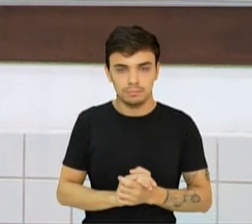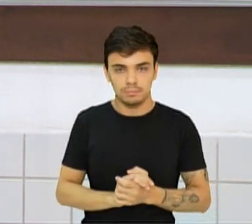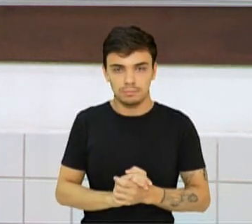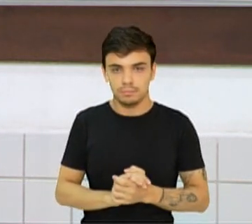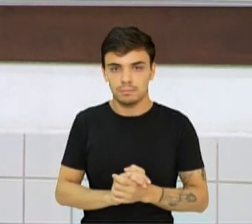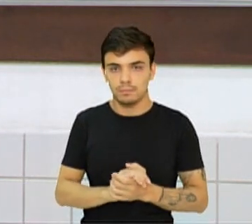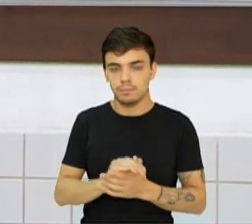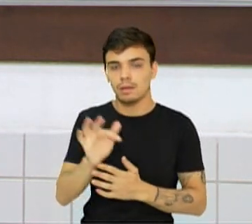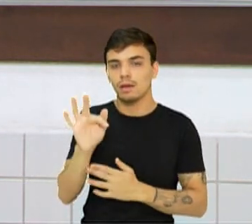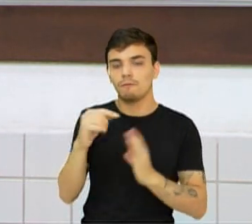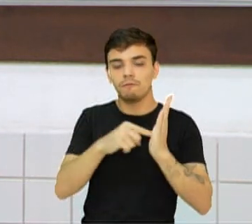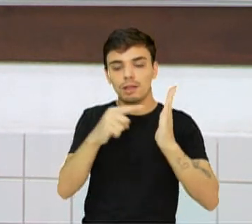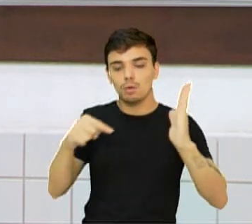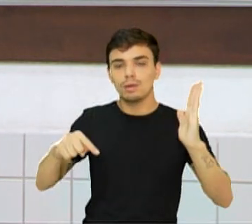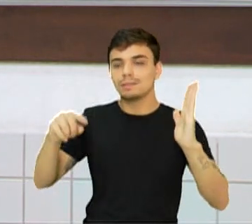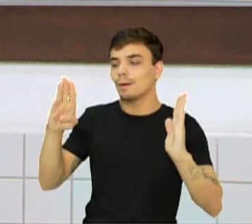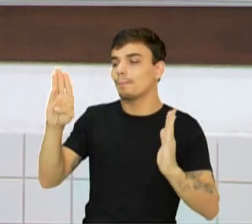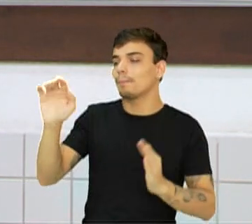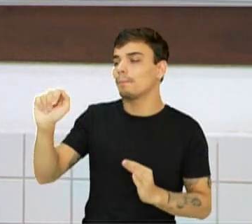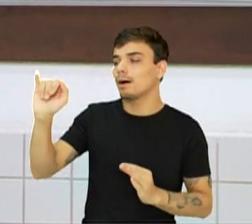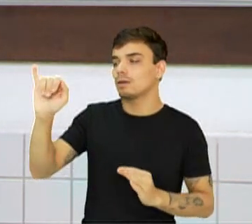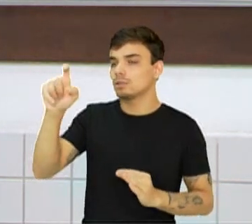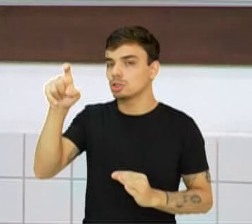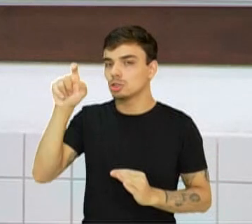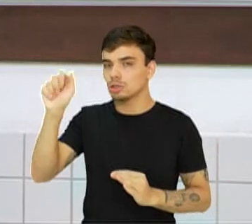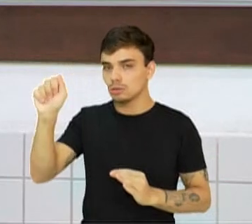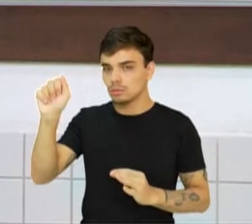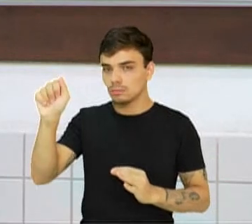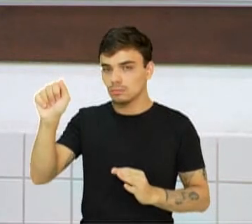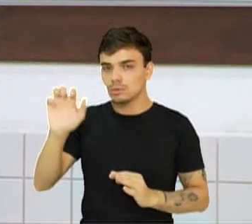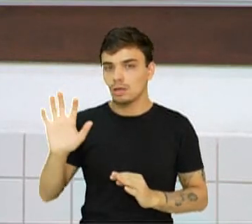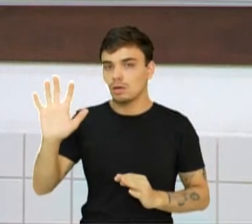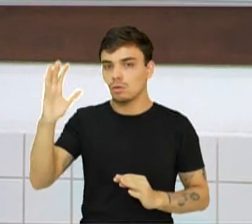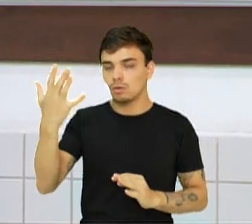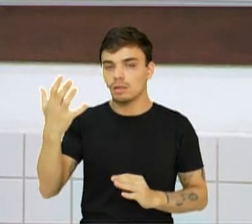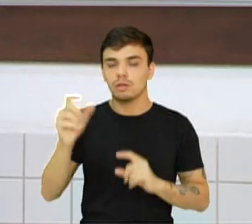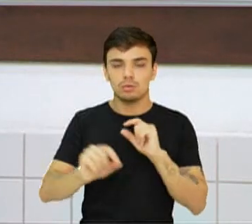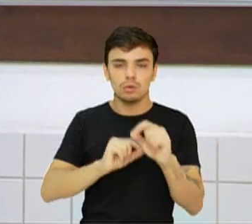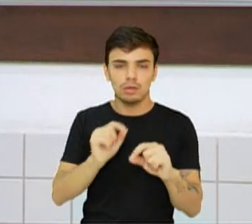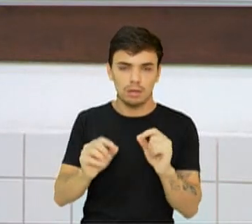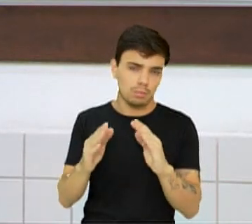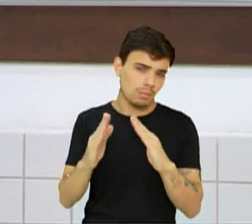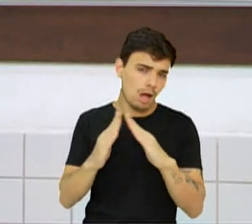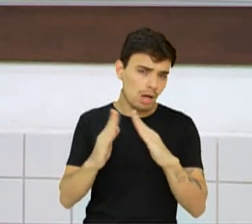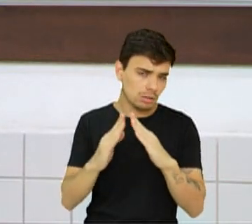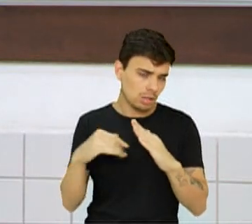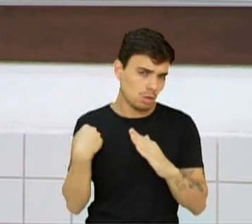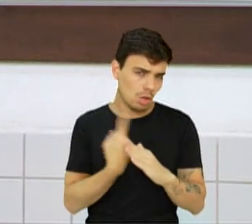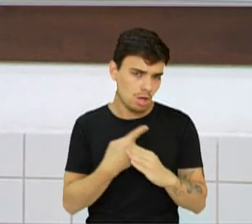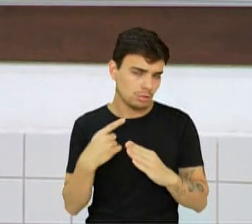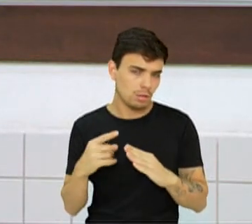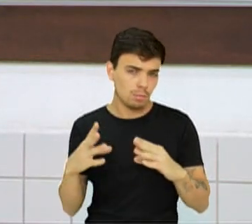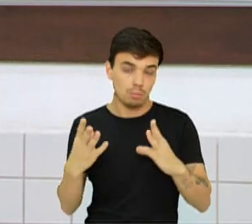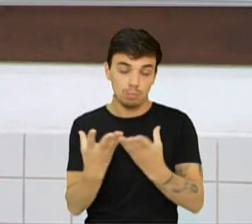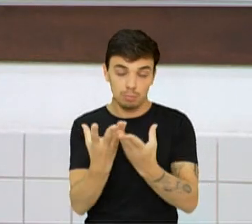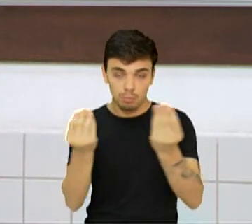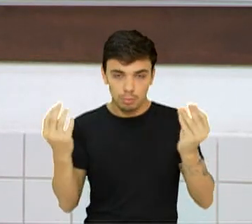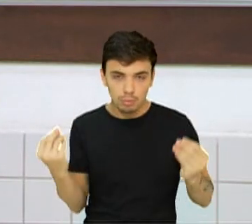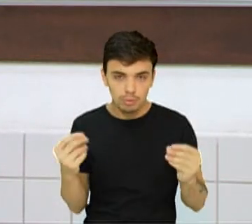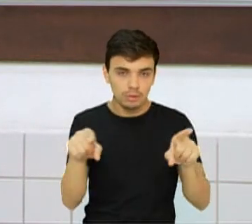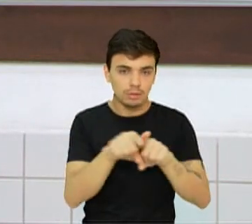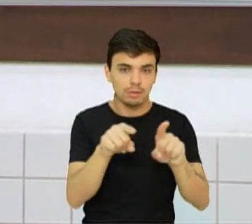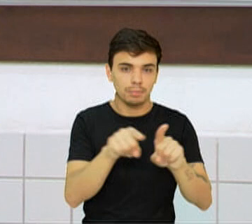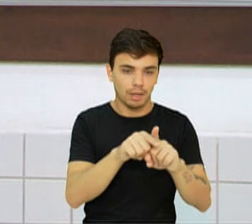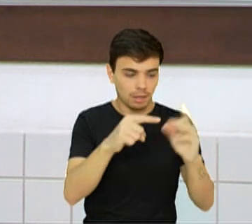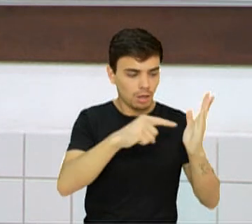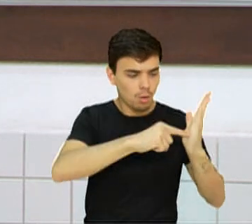frequência baixa, são frequências que causam ruído na nossa casa, né? E frequências altas, pior